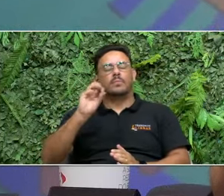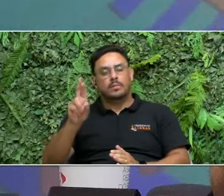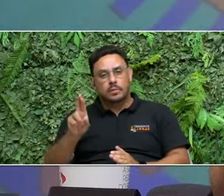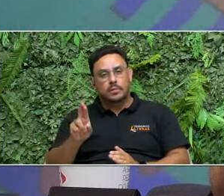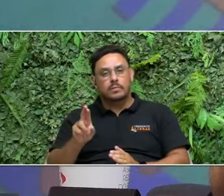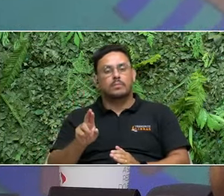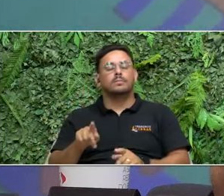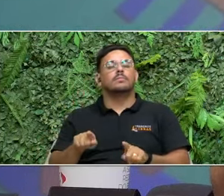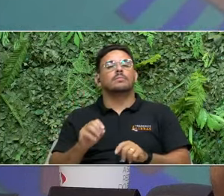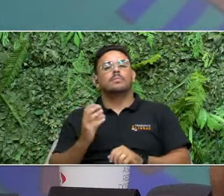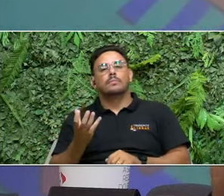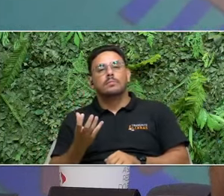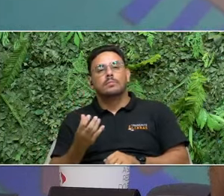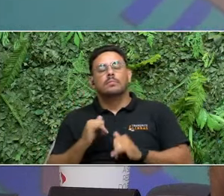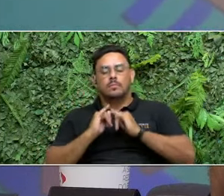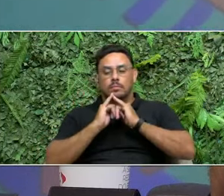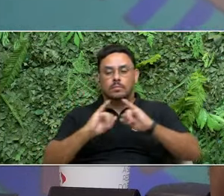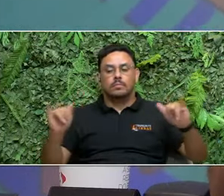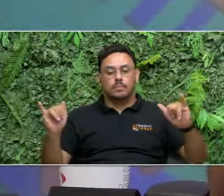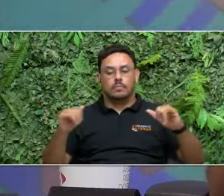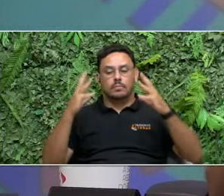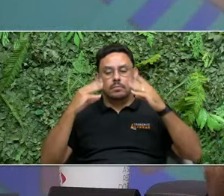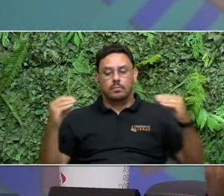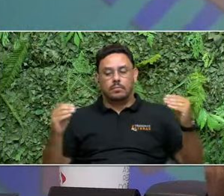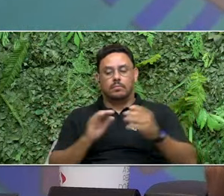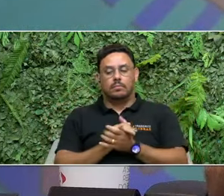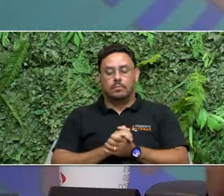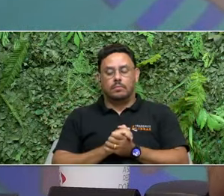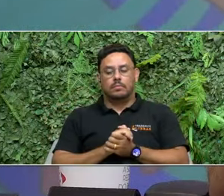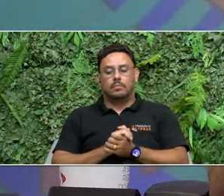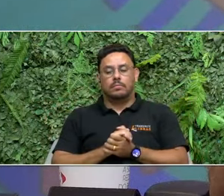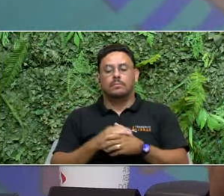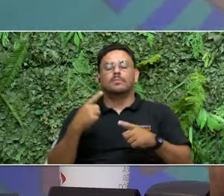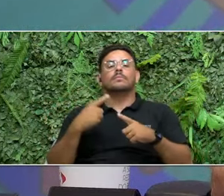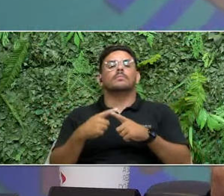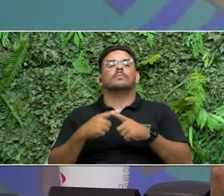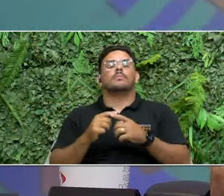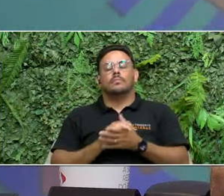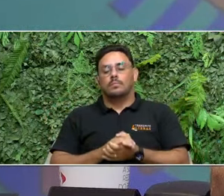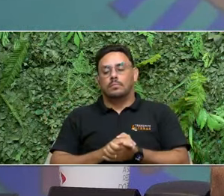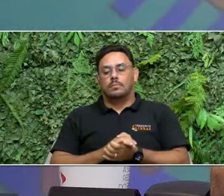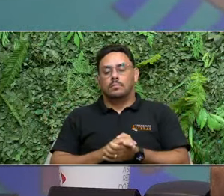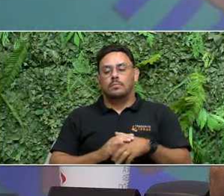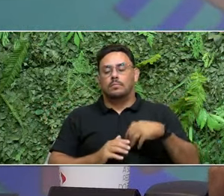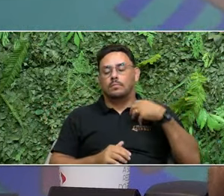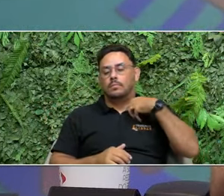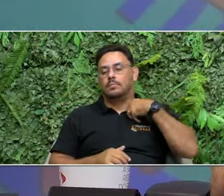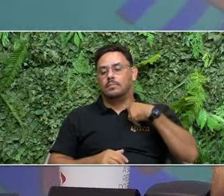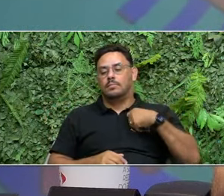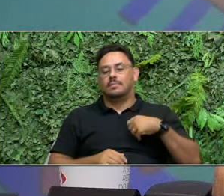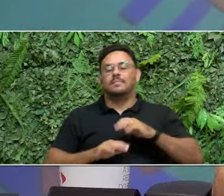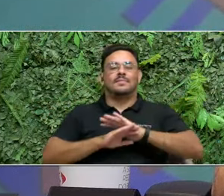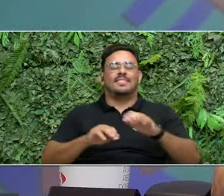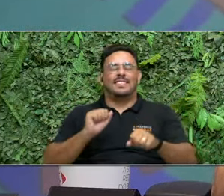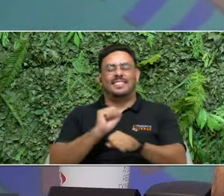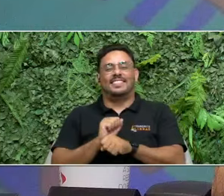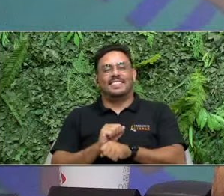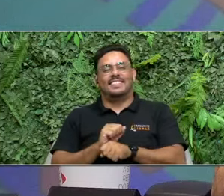plugado lá embaixo ou quer que dou recado aqui tranquilão é porque é o seguinte ó plugado lá